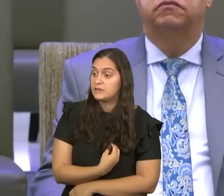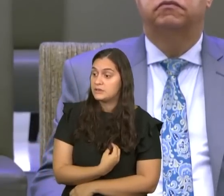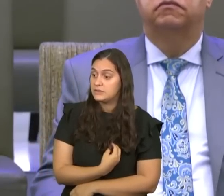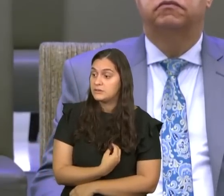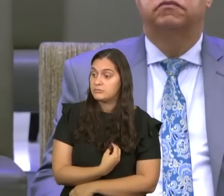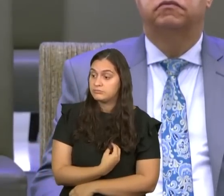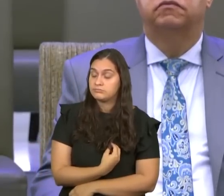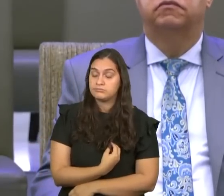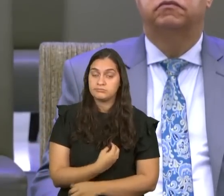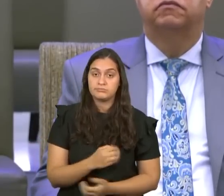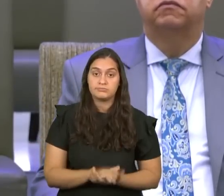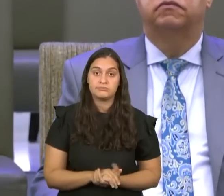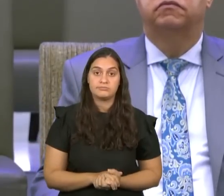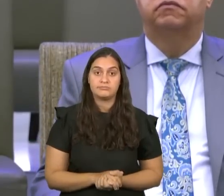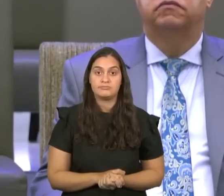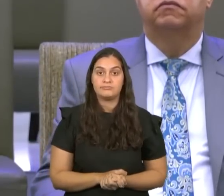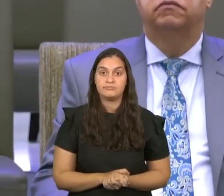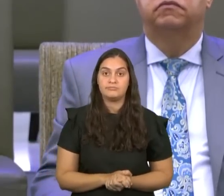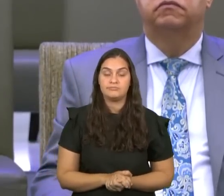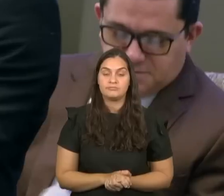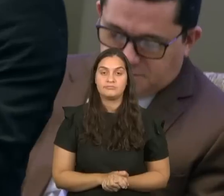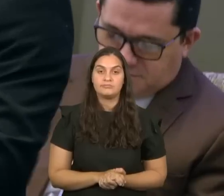na vida